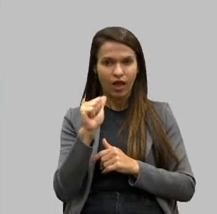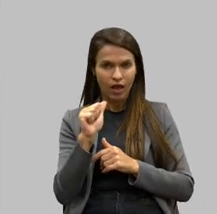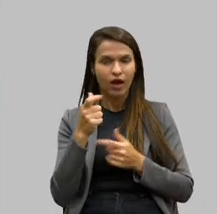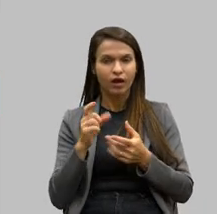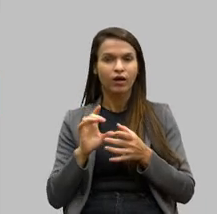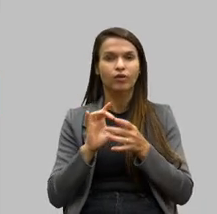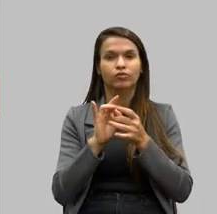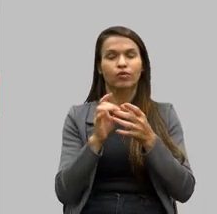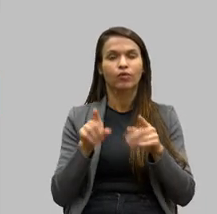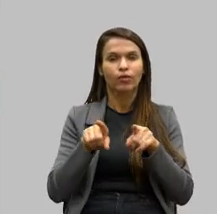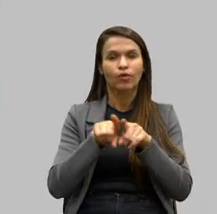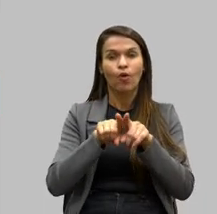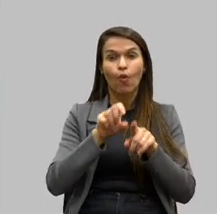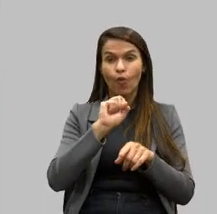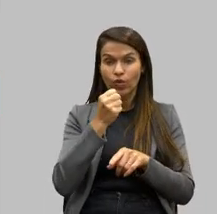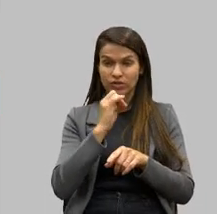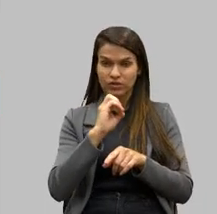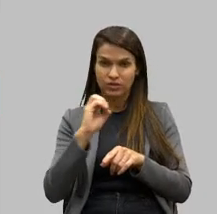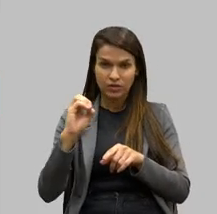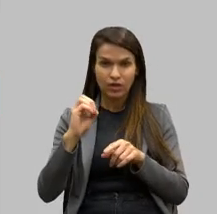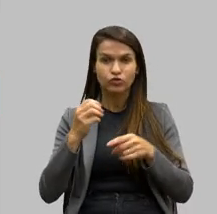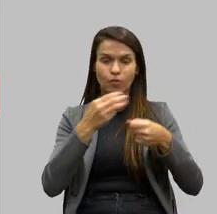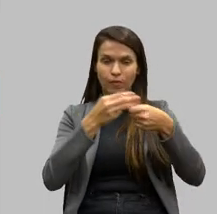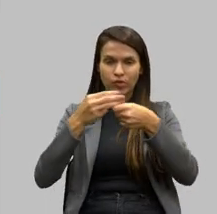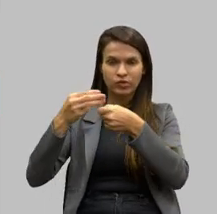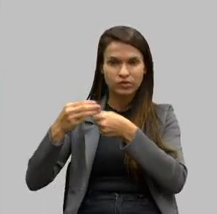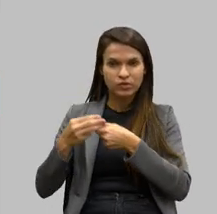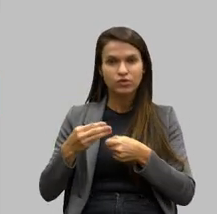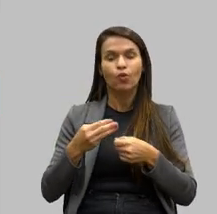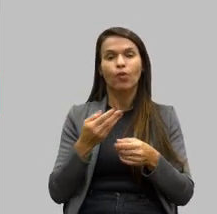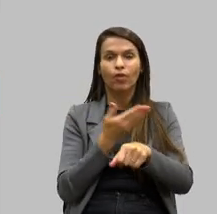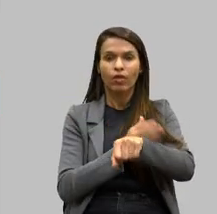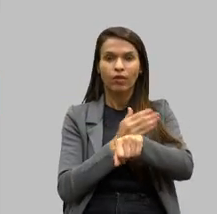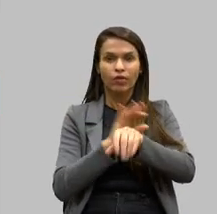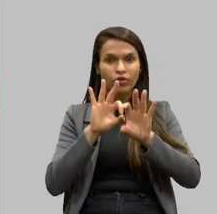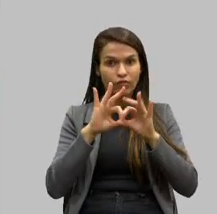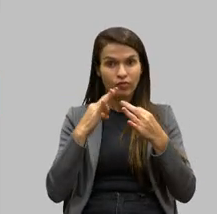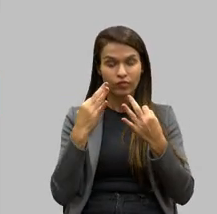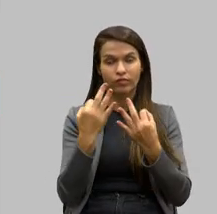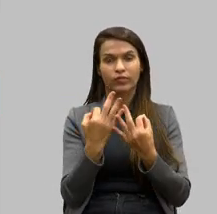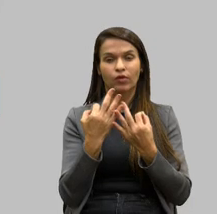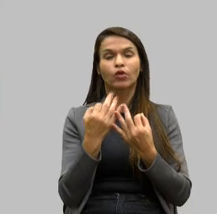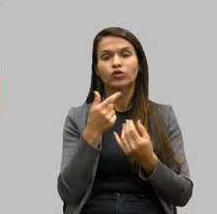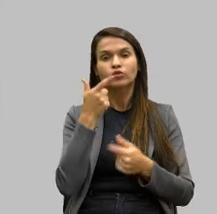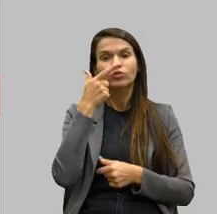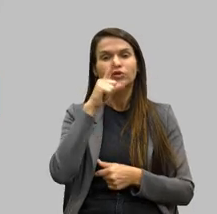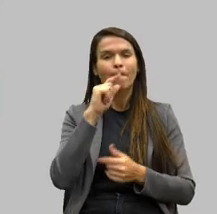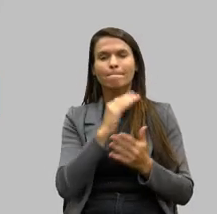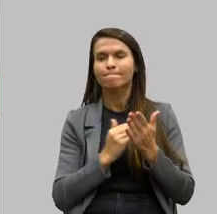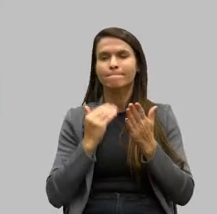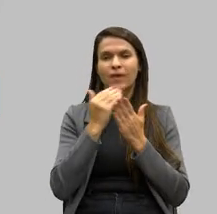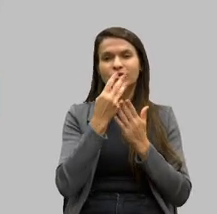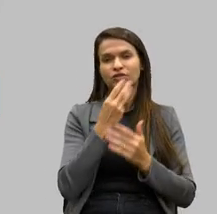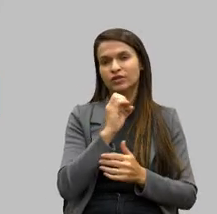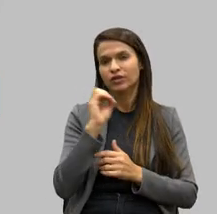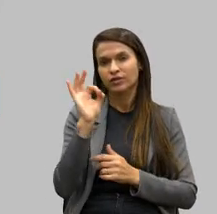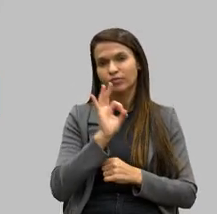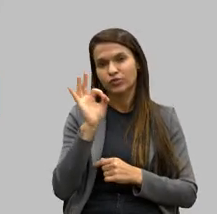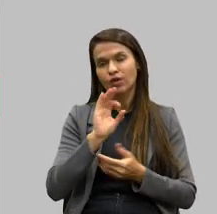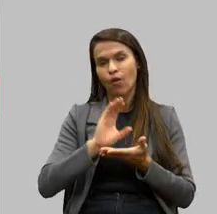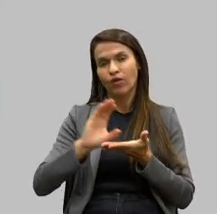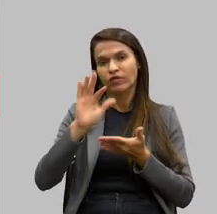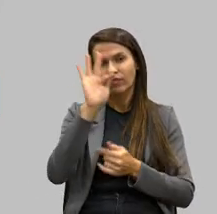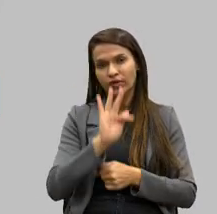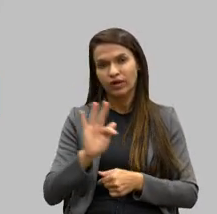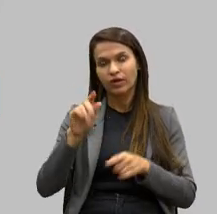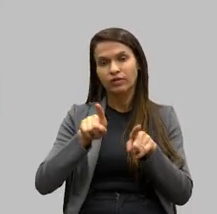municípios presentes, com o treinamento das famílias da agricultura familiar. Nós atingimos mais de 30% do recurso federal